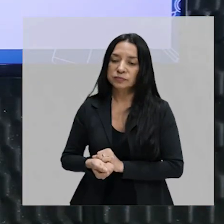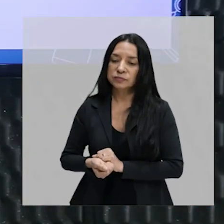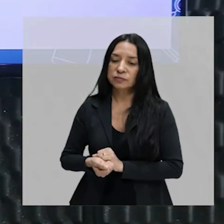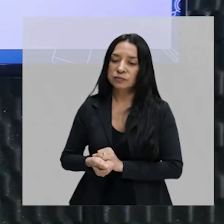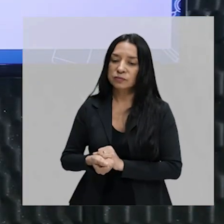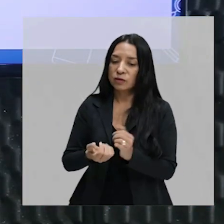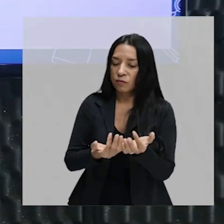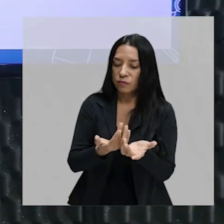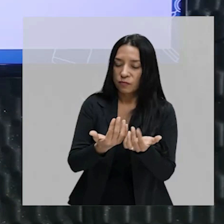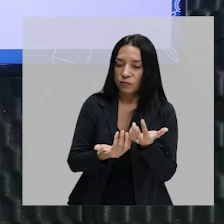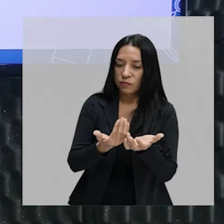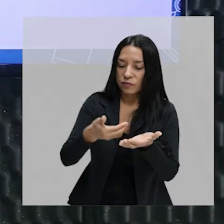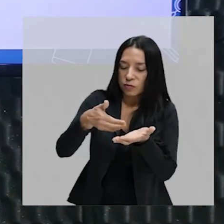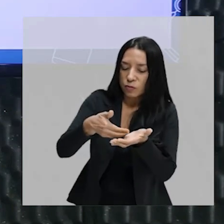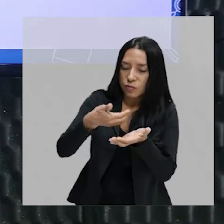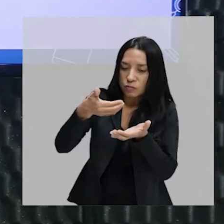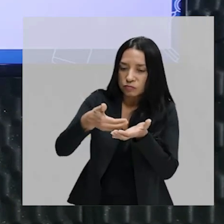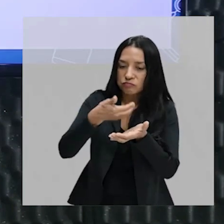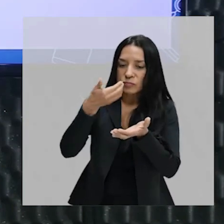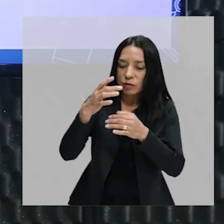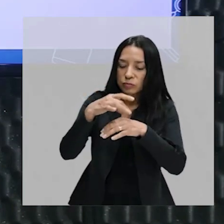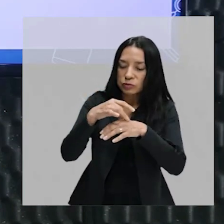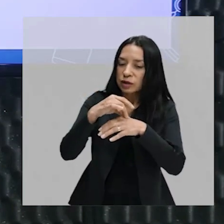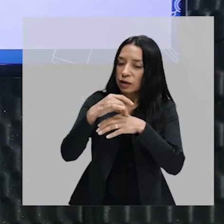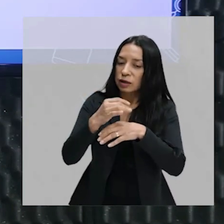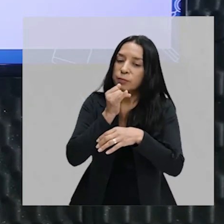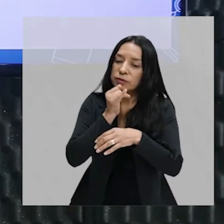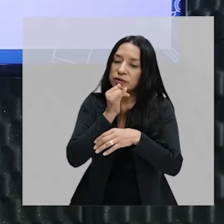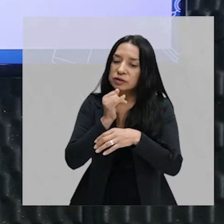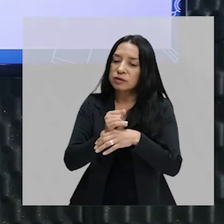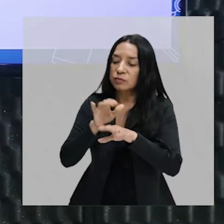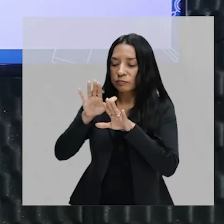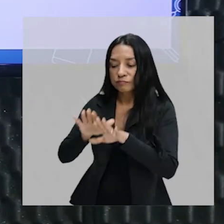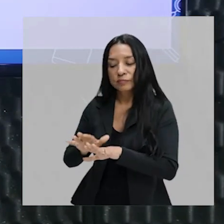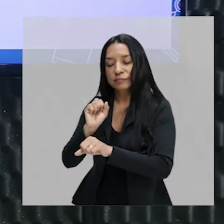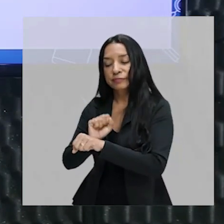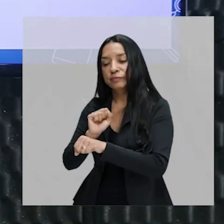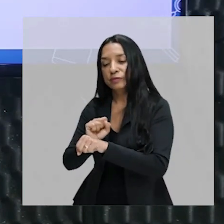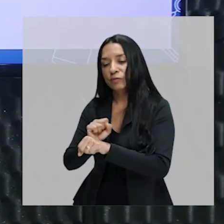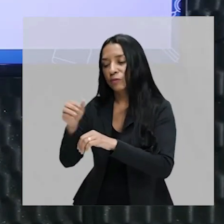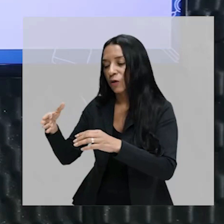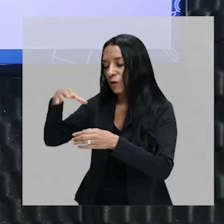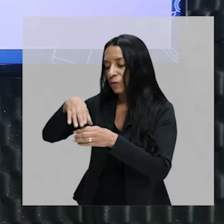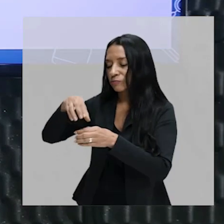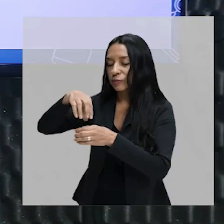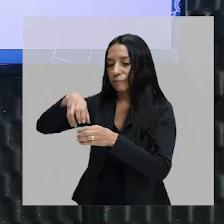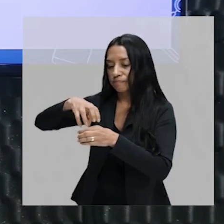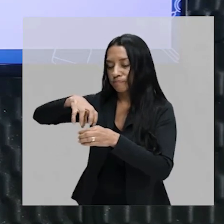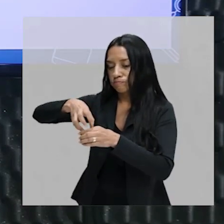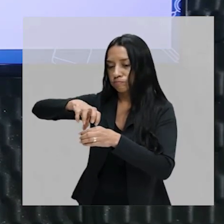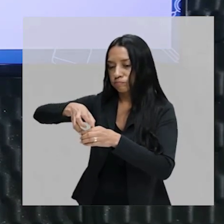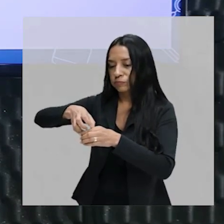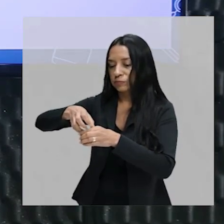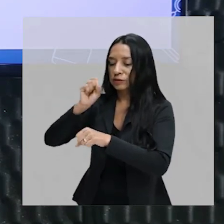um caldo nutritivo né caldo de carne pode ser por exemplo e deixou esse caldo tampado tá e passou